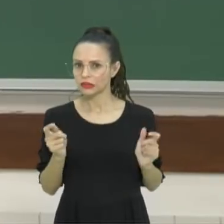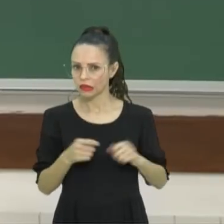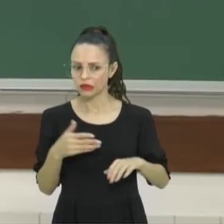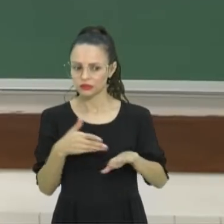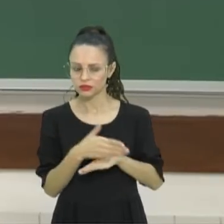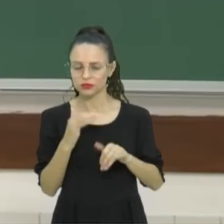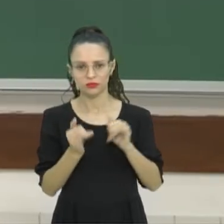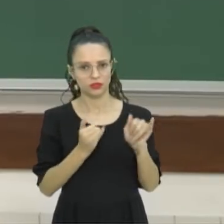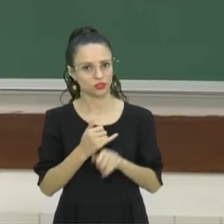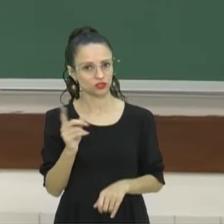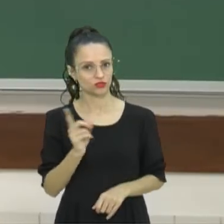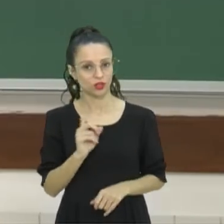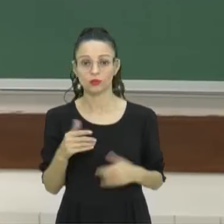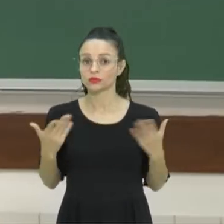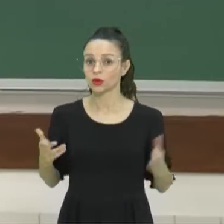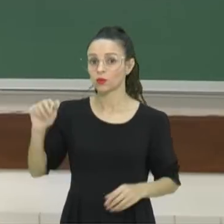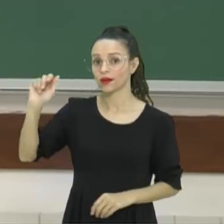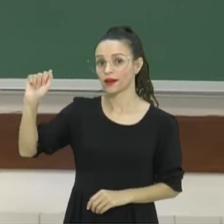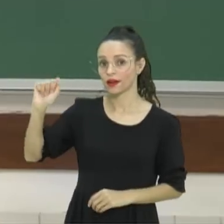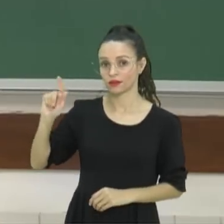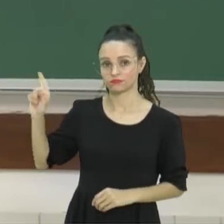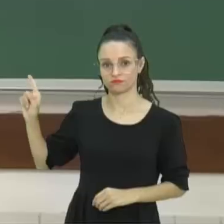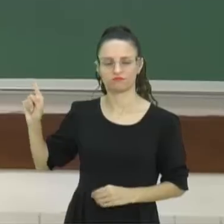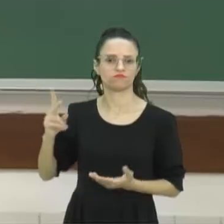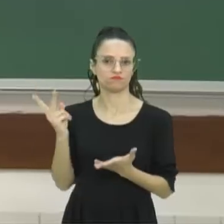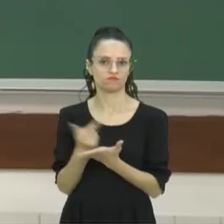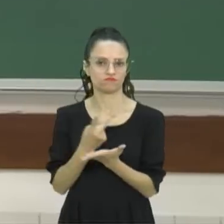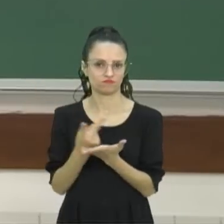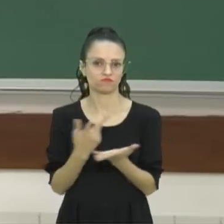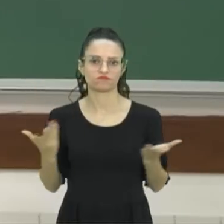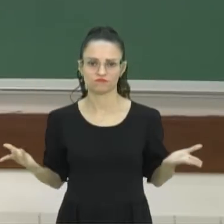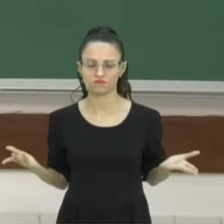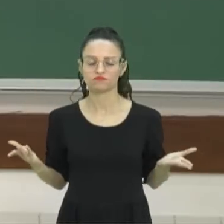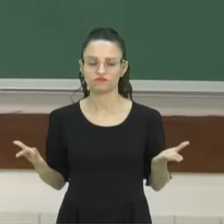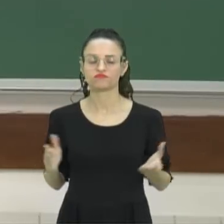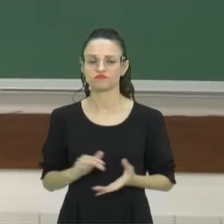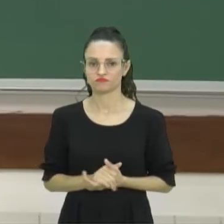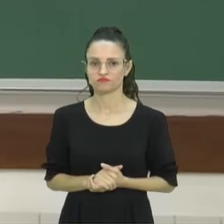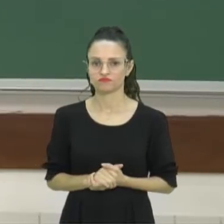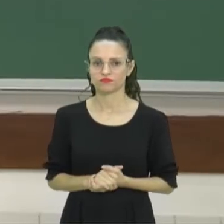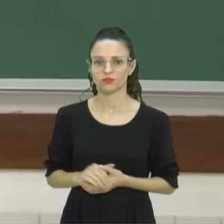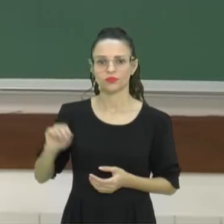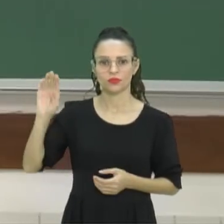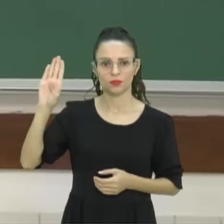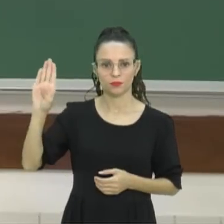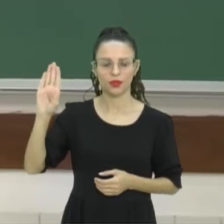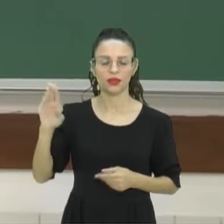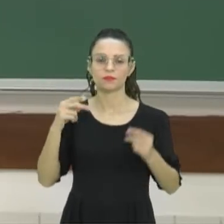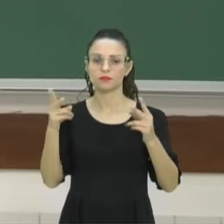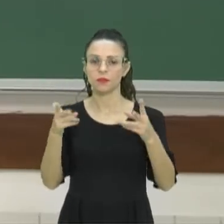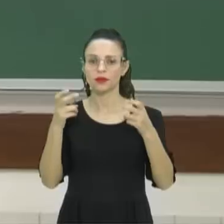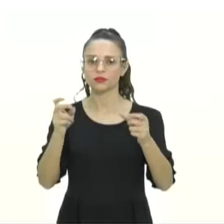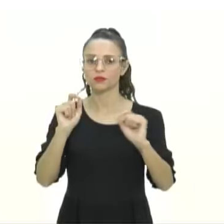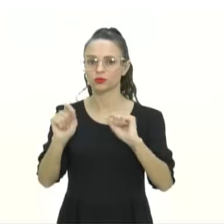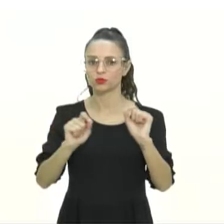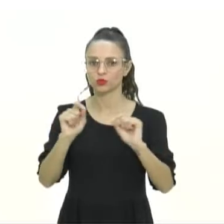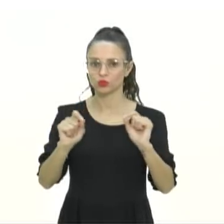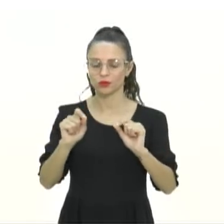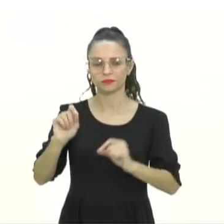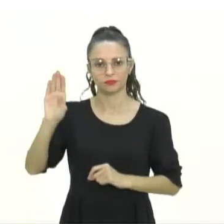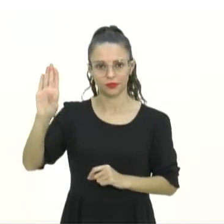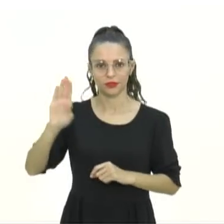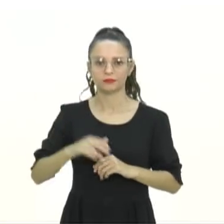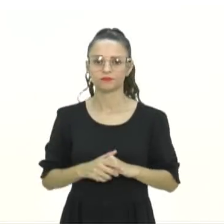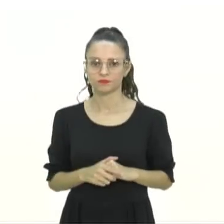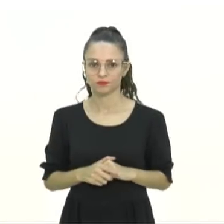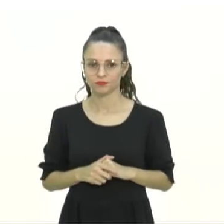internet. Sendo assim, a letra A do exercício ela já não é viável. A partir da letra B, nós vemos o seguinte: letra B,